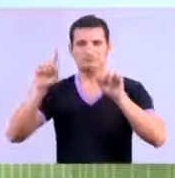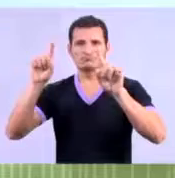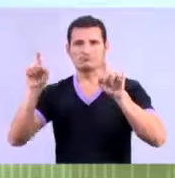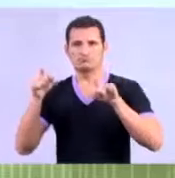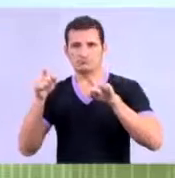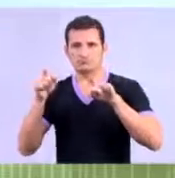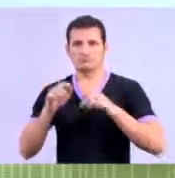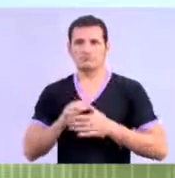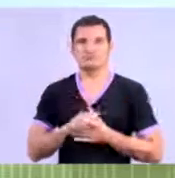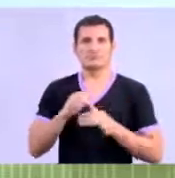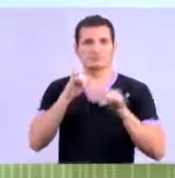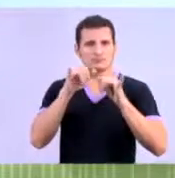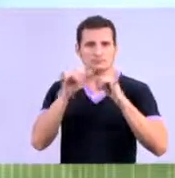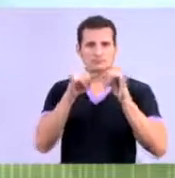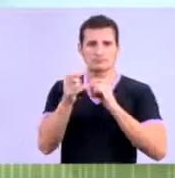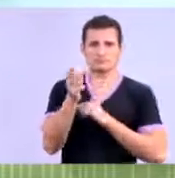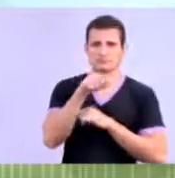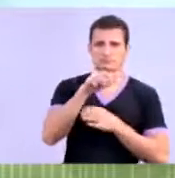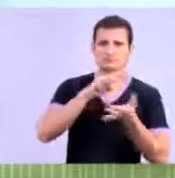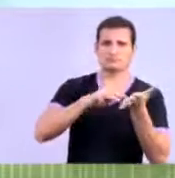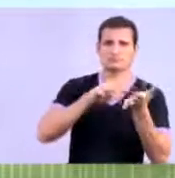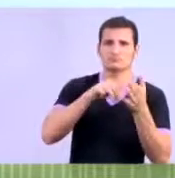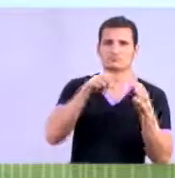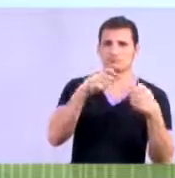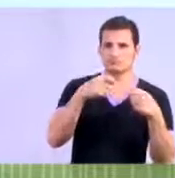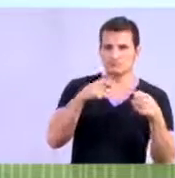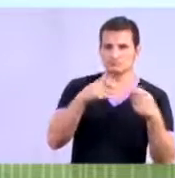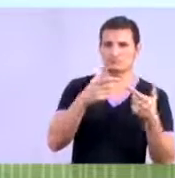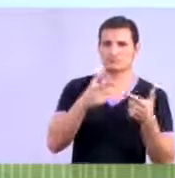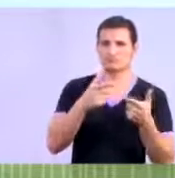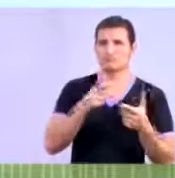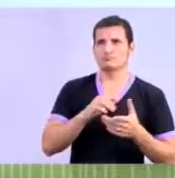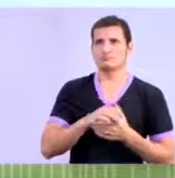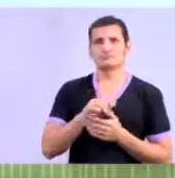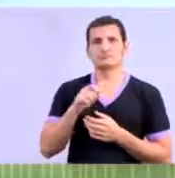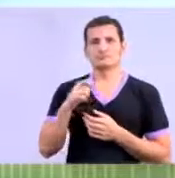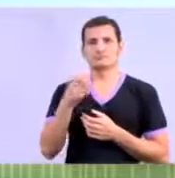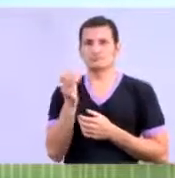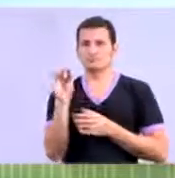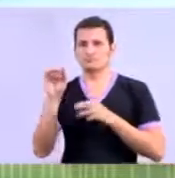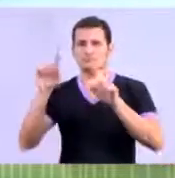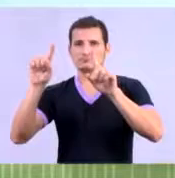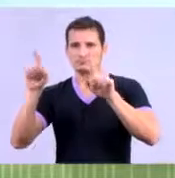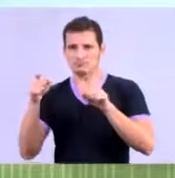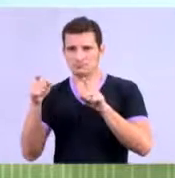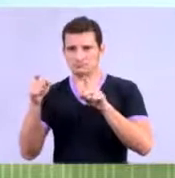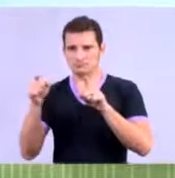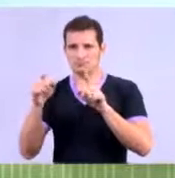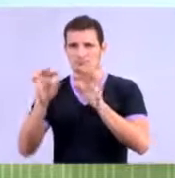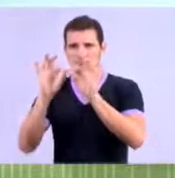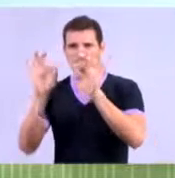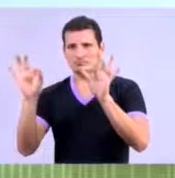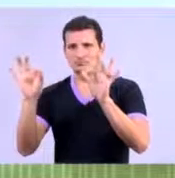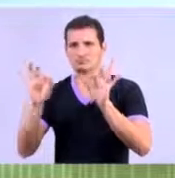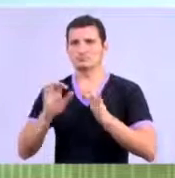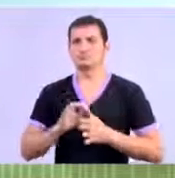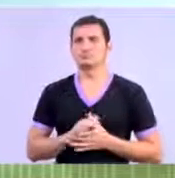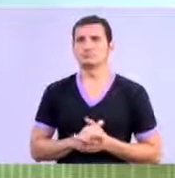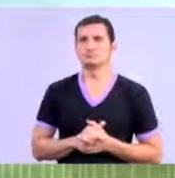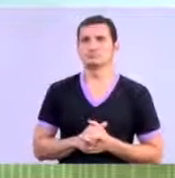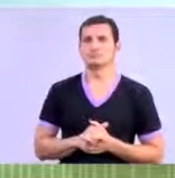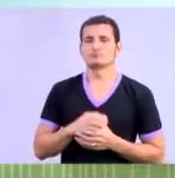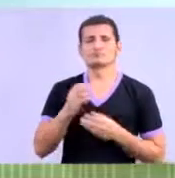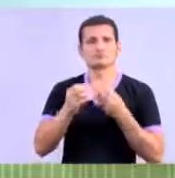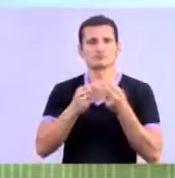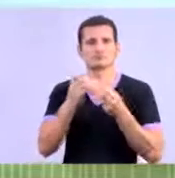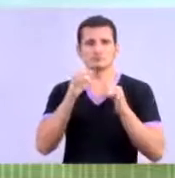que os métodos precisam para executar corretamente, a gente coloca entre parênteses. Fica fácil assim. E como é que eu defino